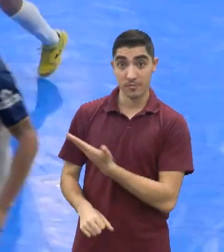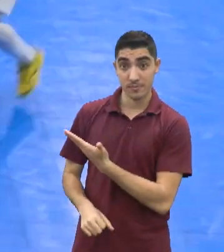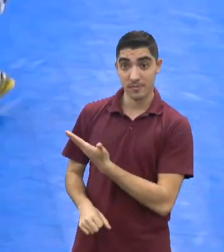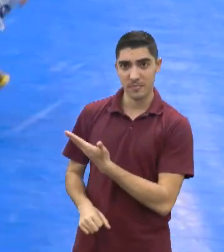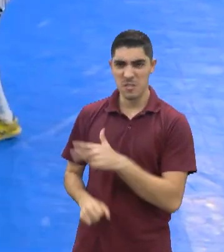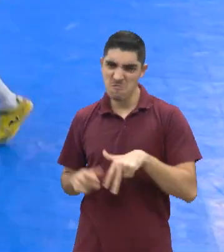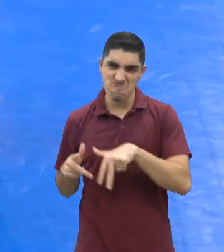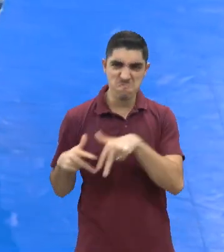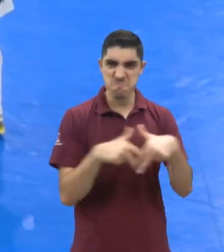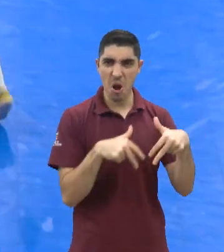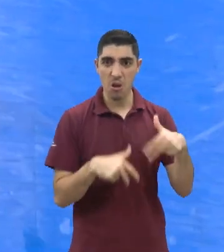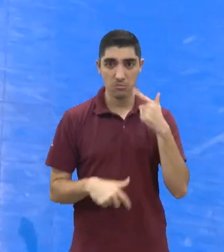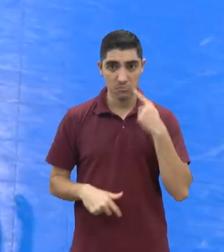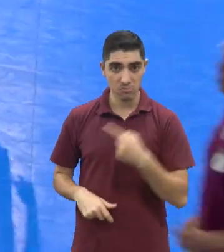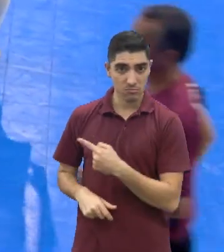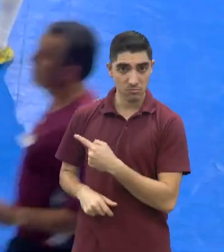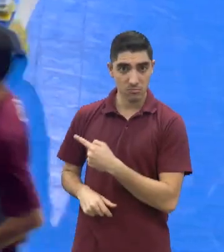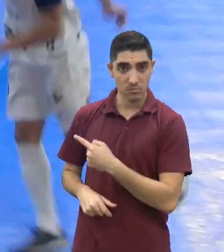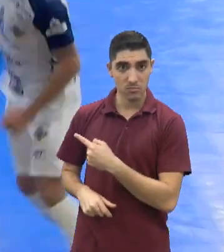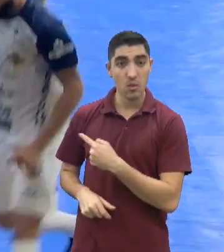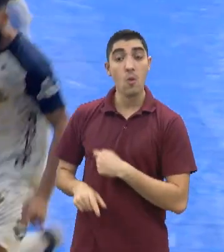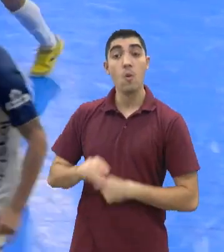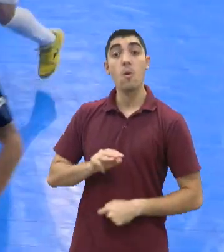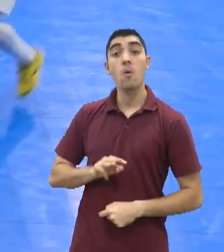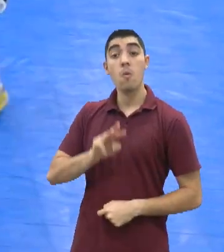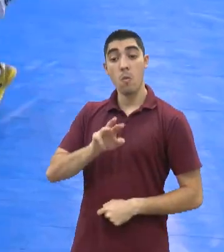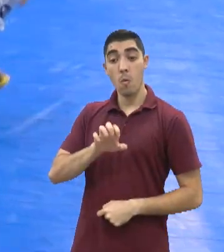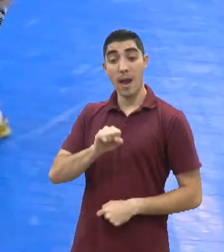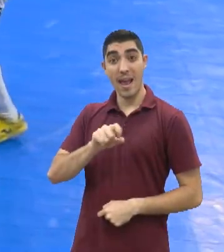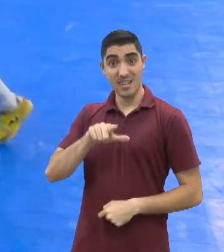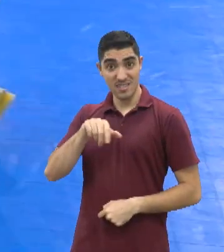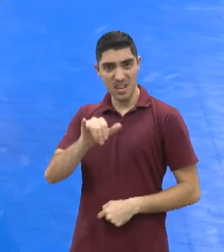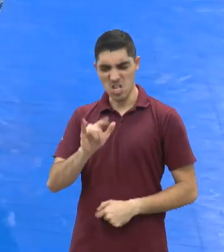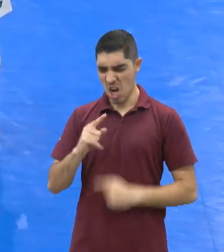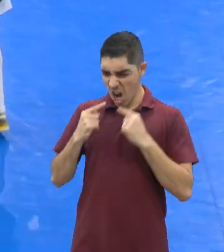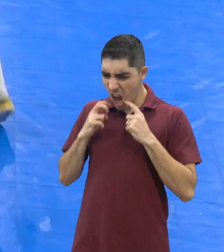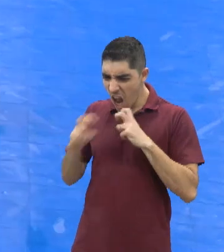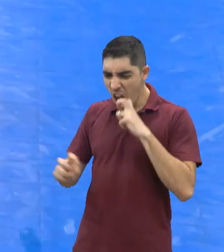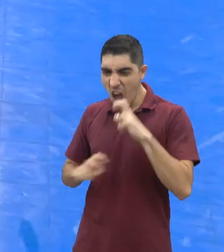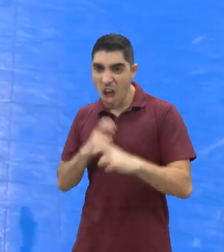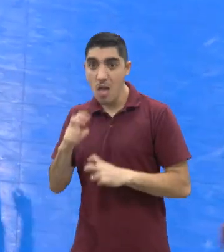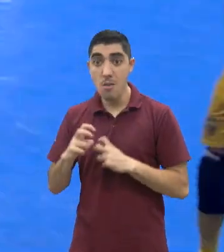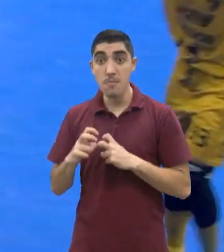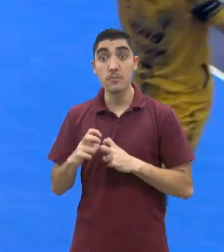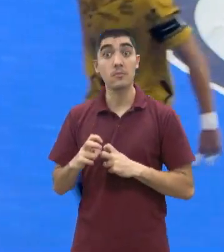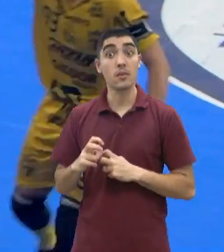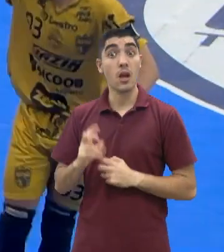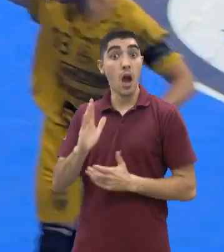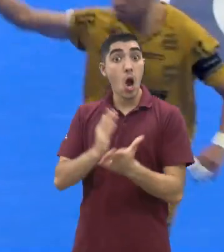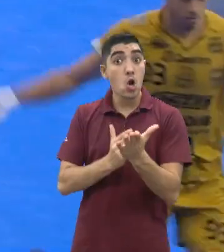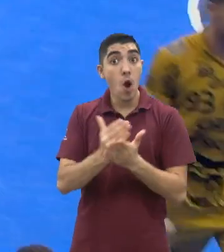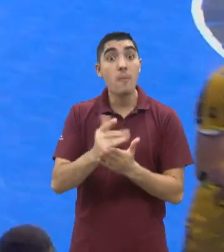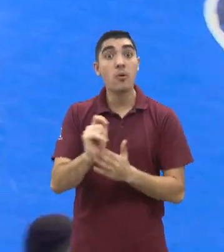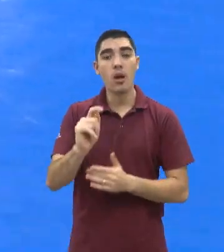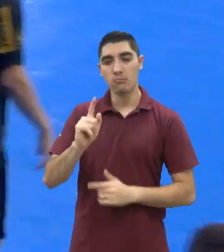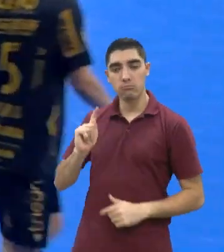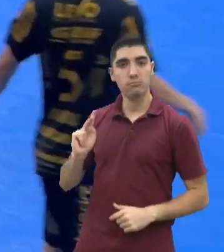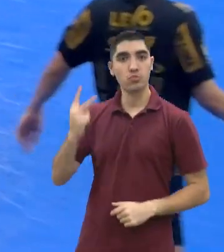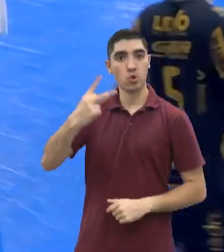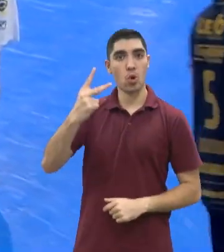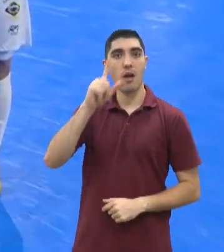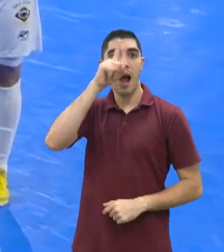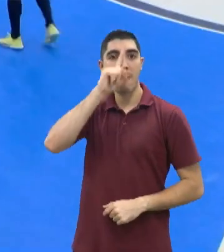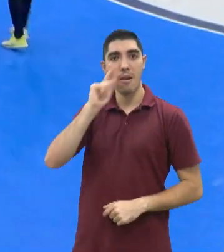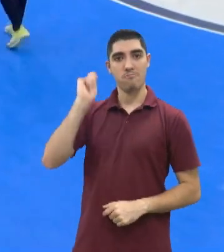lance. Na dividida, o Wesley comemorou a jogada com o adversário no chão, o suficiente para tomar o segundo amarelo e